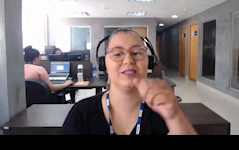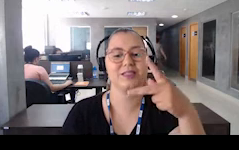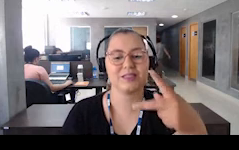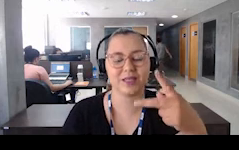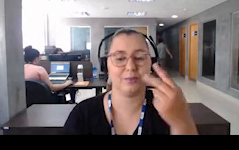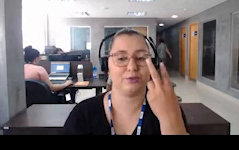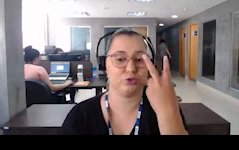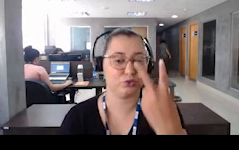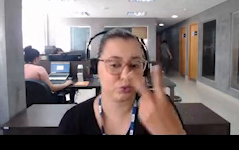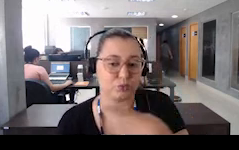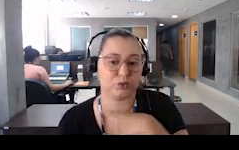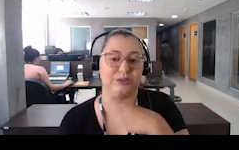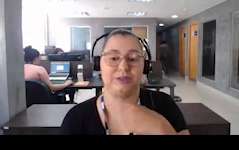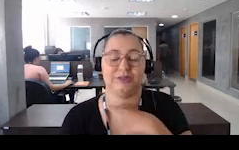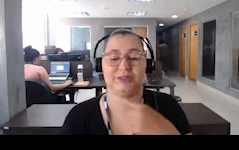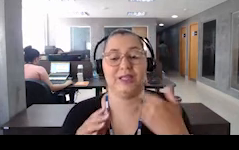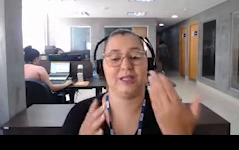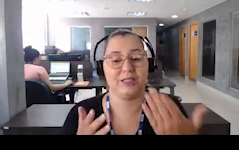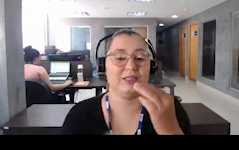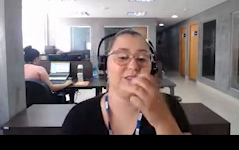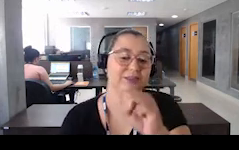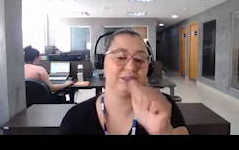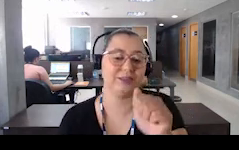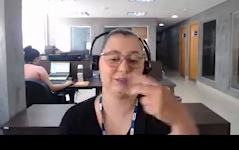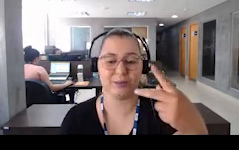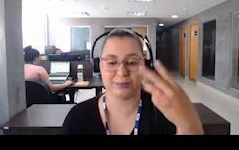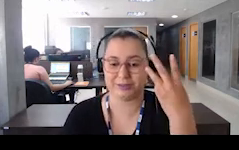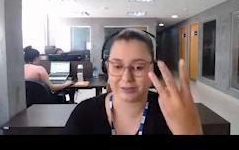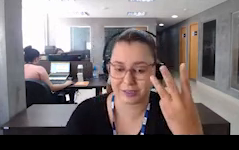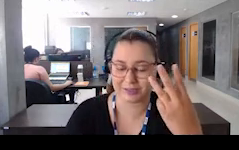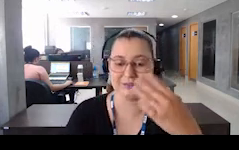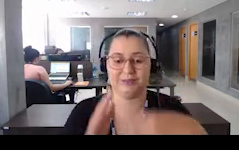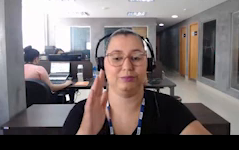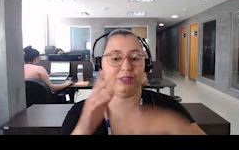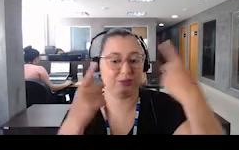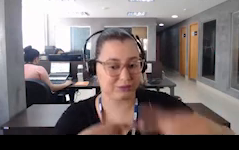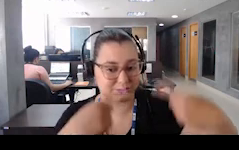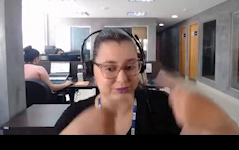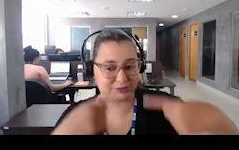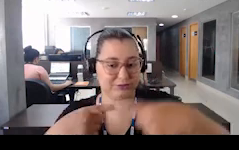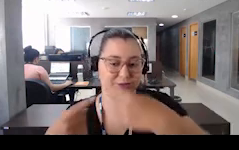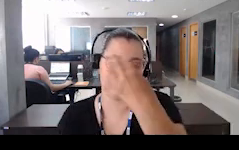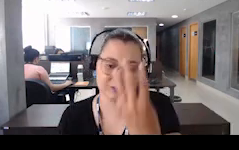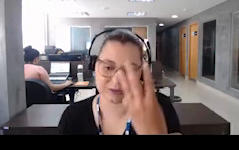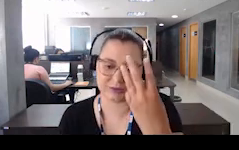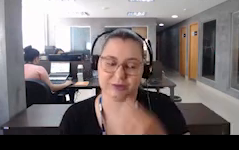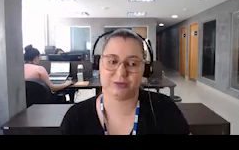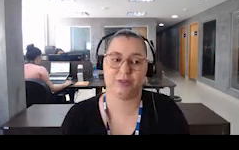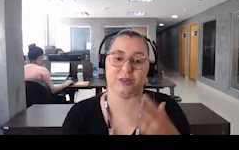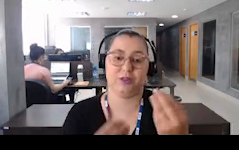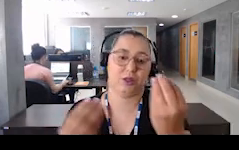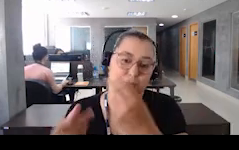né? E depois tem a SAP 3 ainda, que tem o quê? Mais 3 desafios dentro da SAP 3, certo? Então,